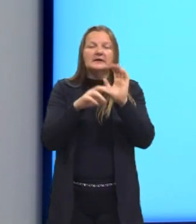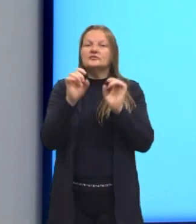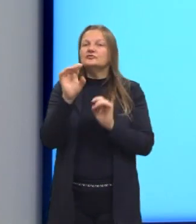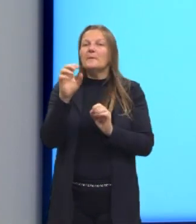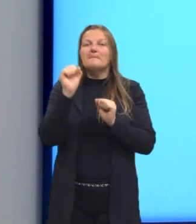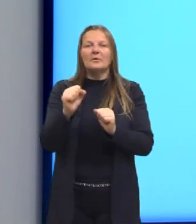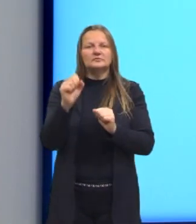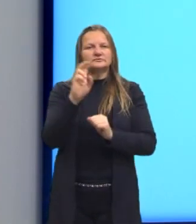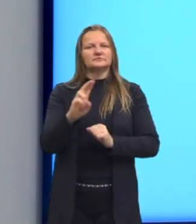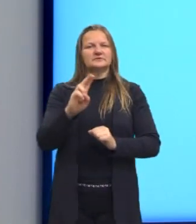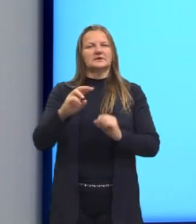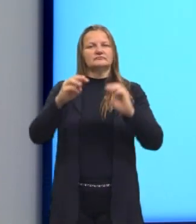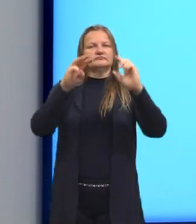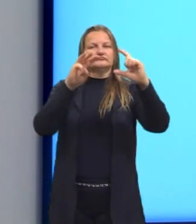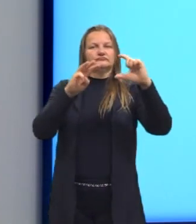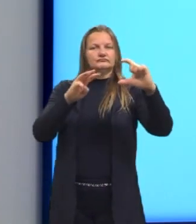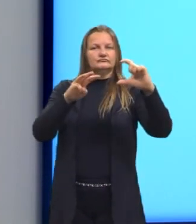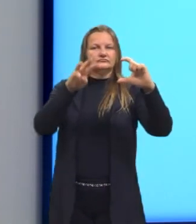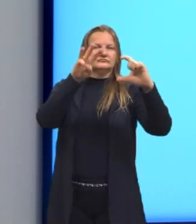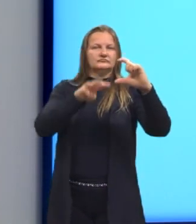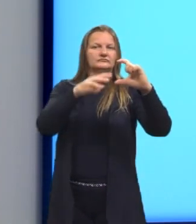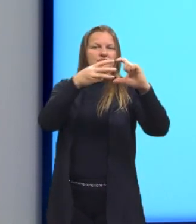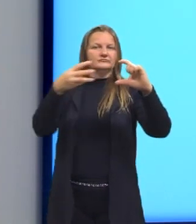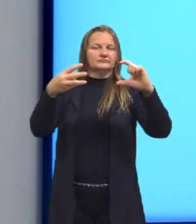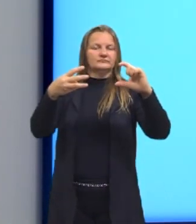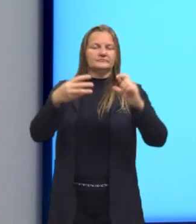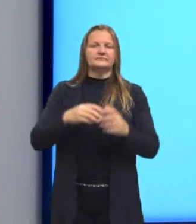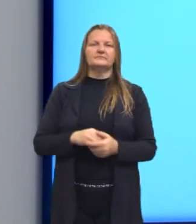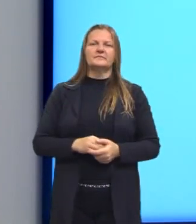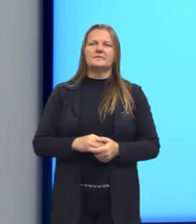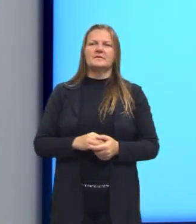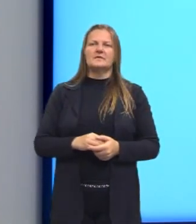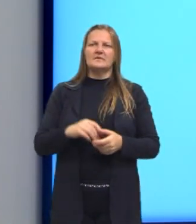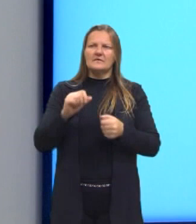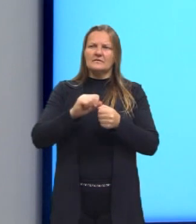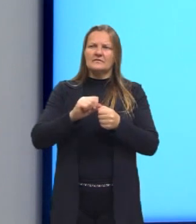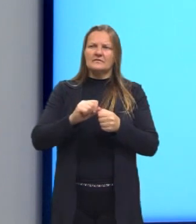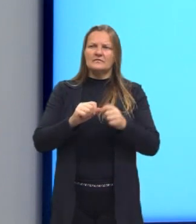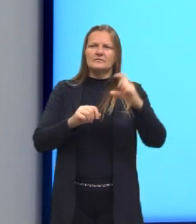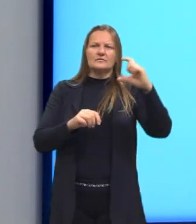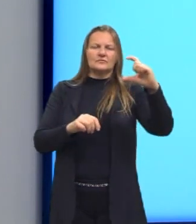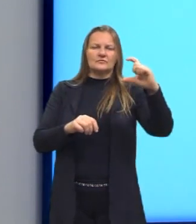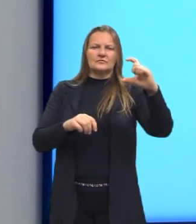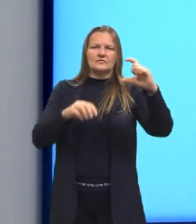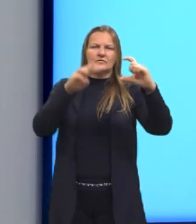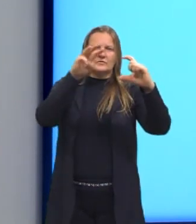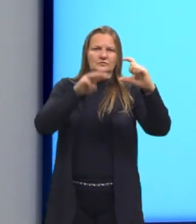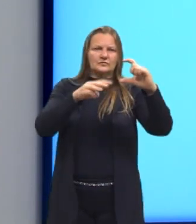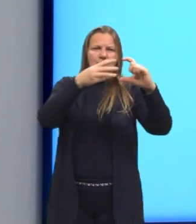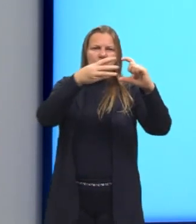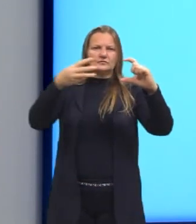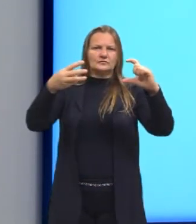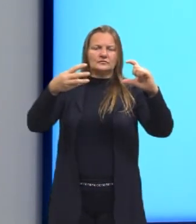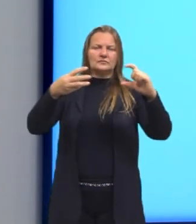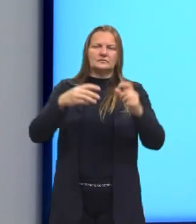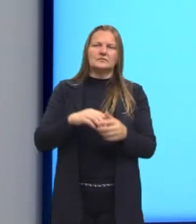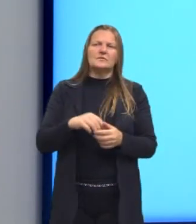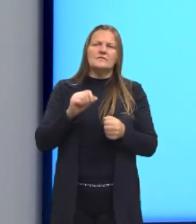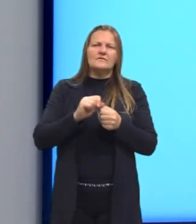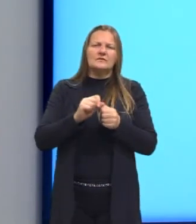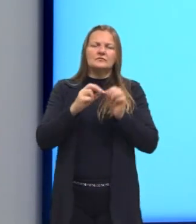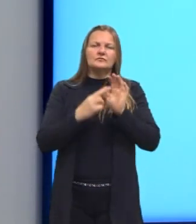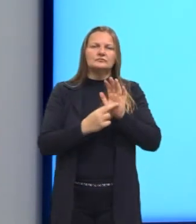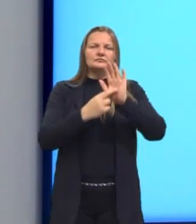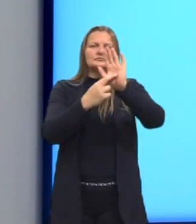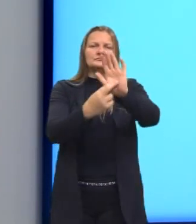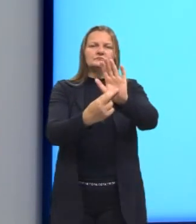isto. Então, nós vamos considerar uma matriz quadrada de 3 linhas, 3 colunas.